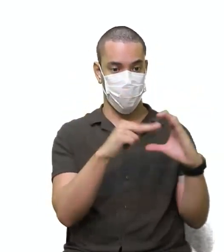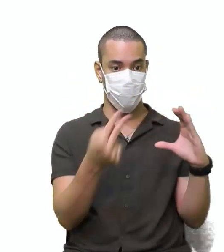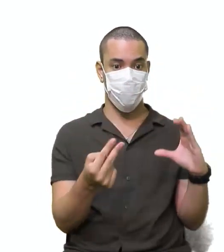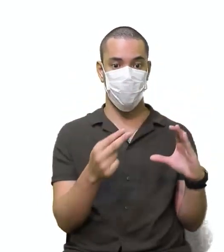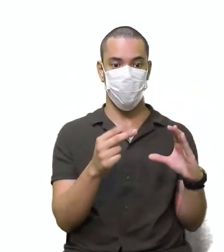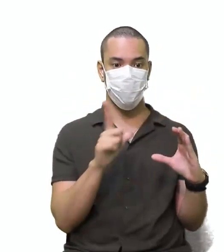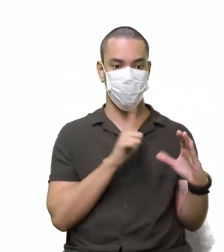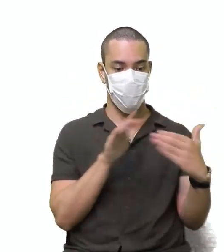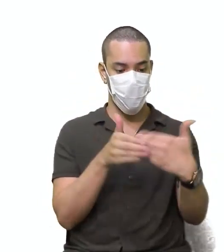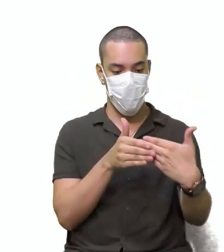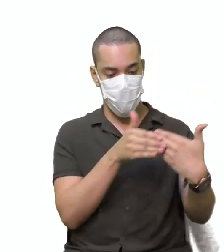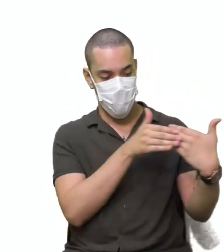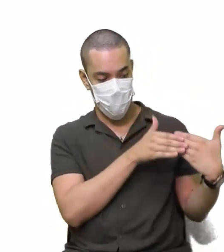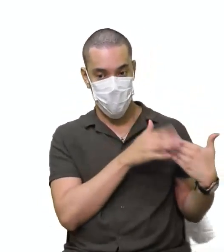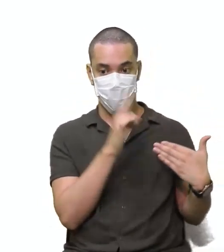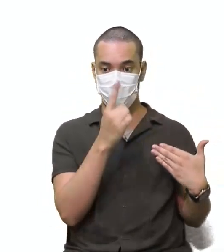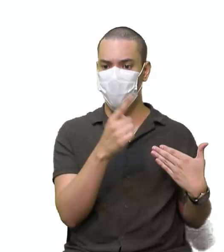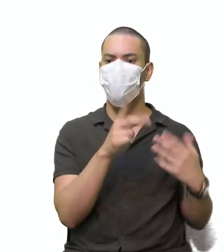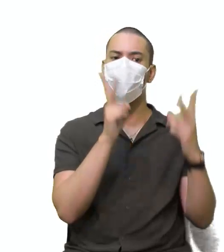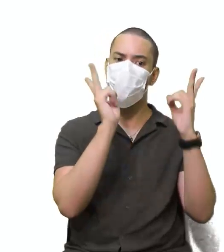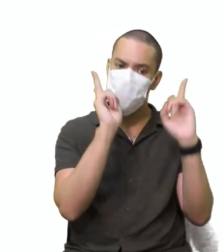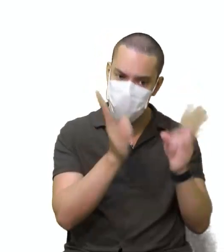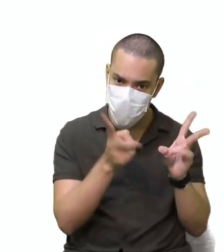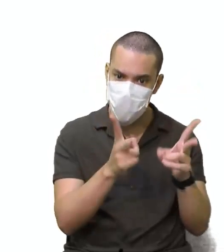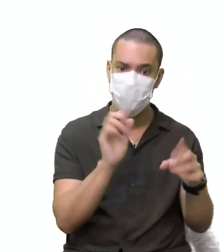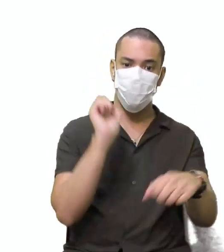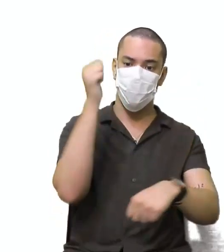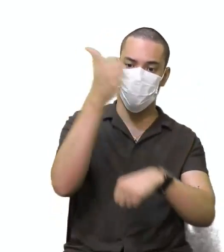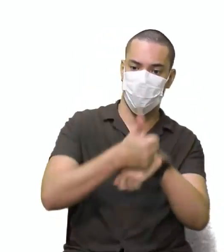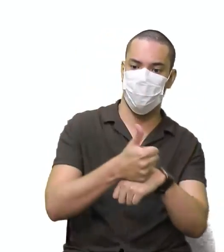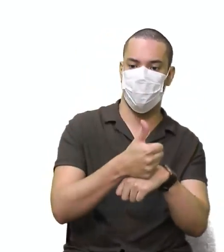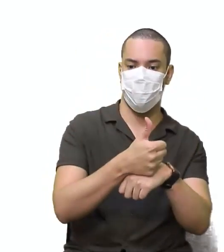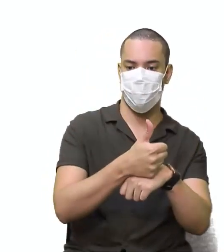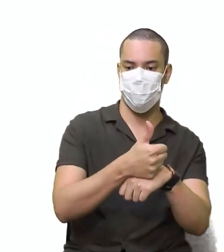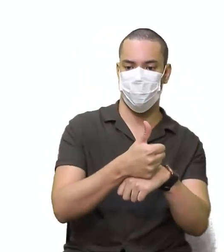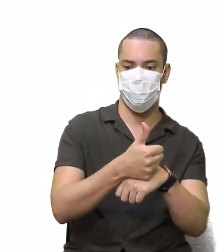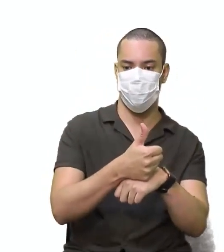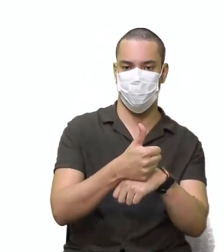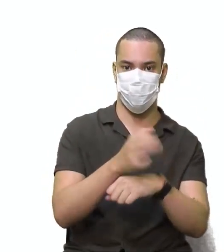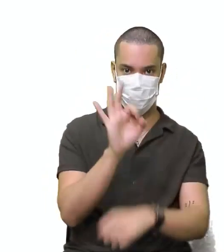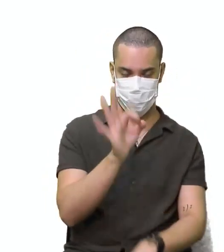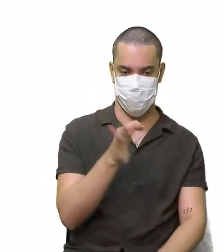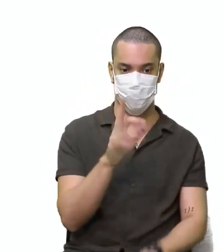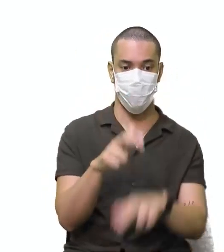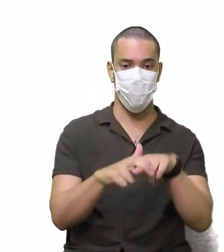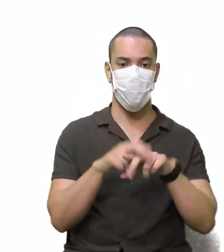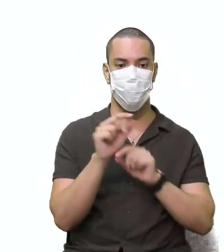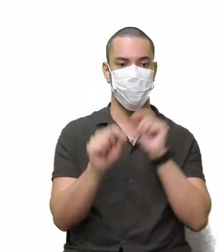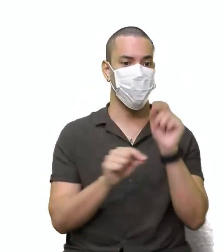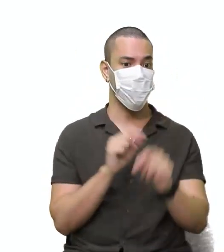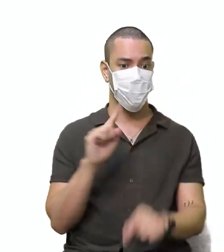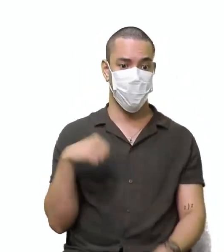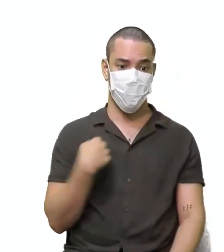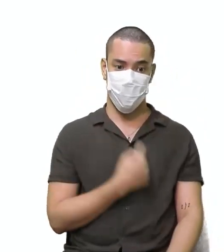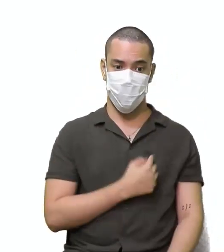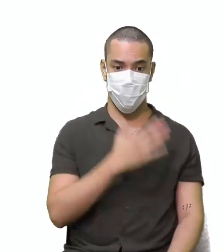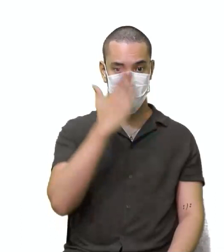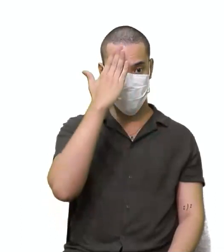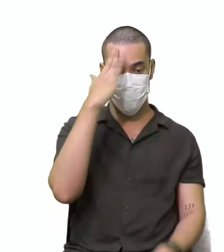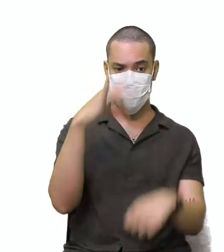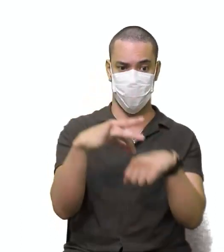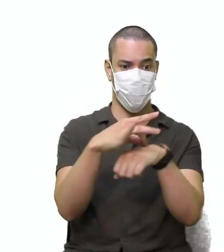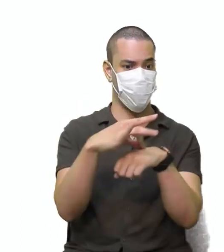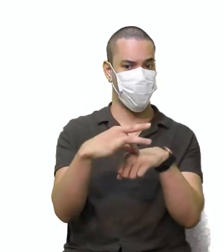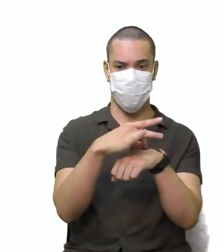outro, mesmo que esse outro seja dominante. Entendeu? Então, de cara, pessoal, a cor preta,